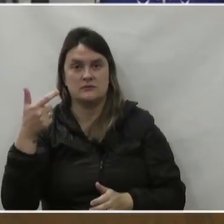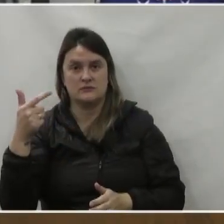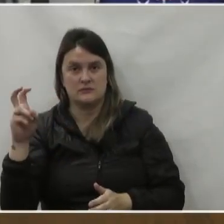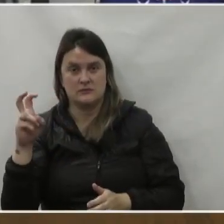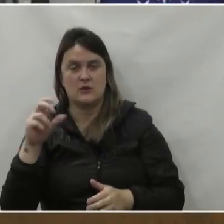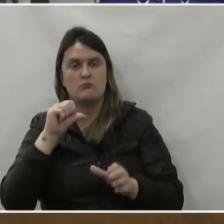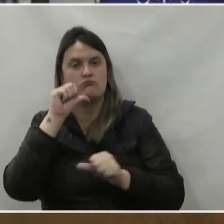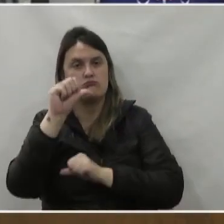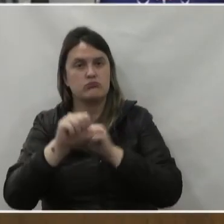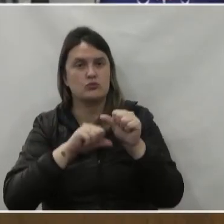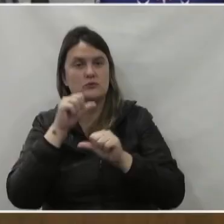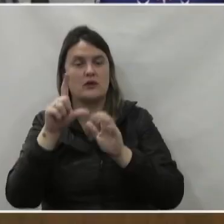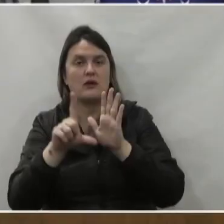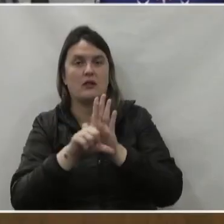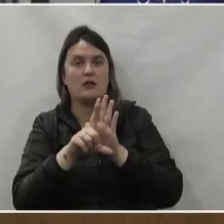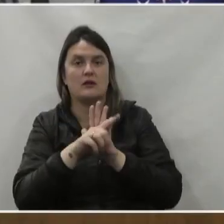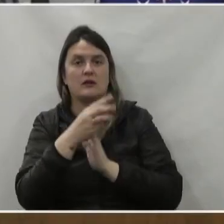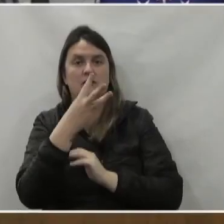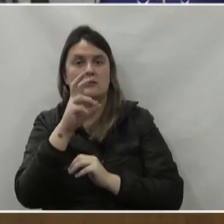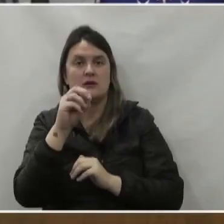35/2025. Altera as leis municipais